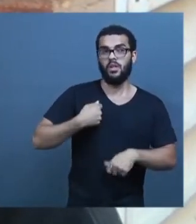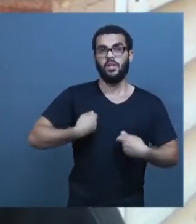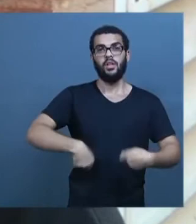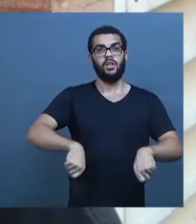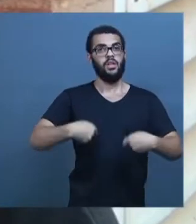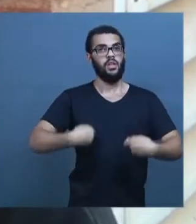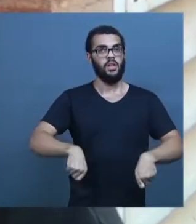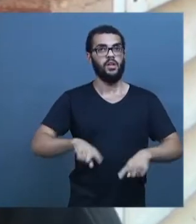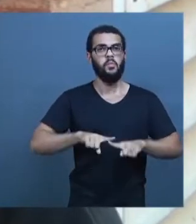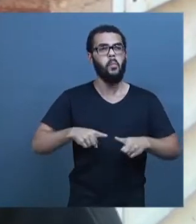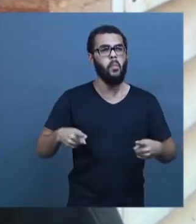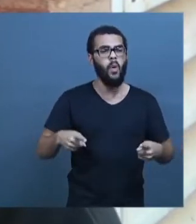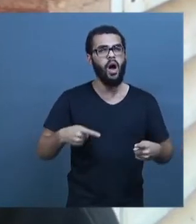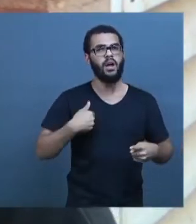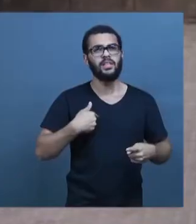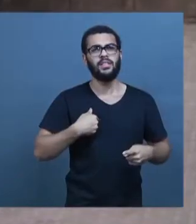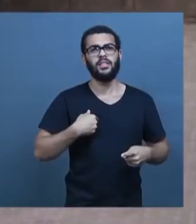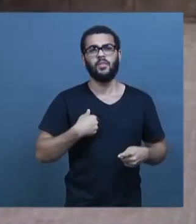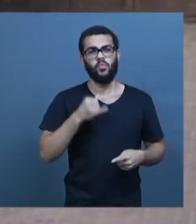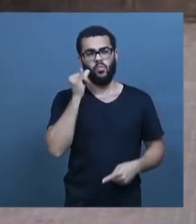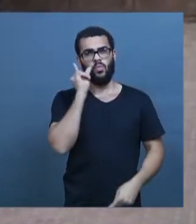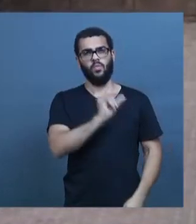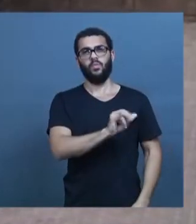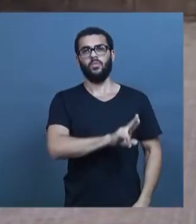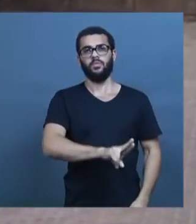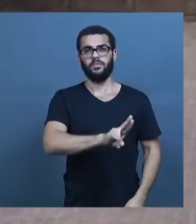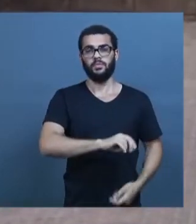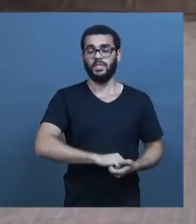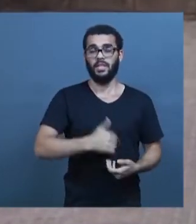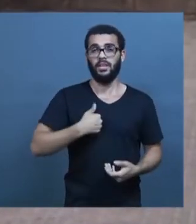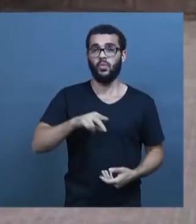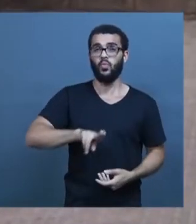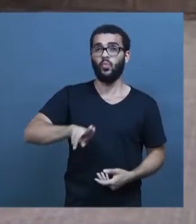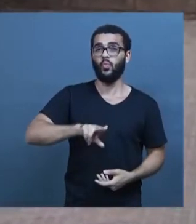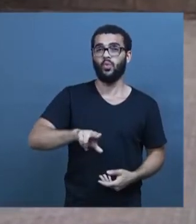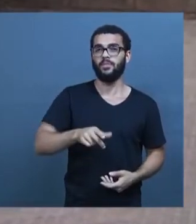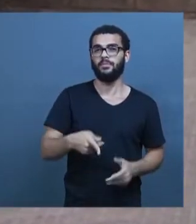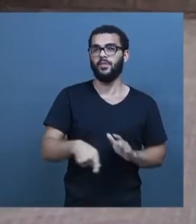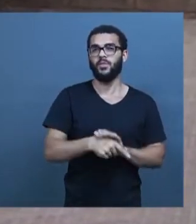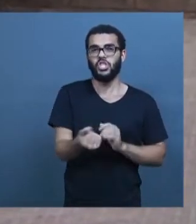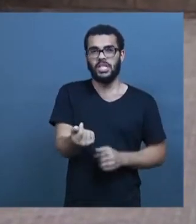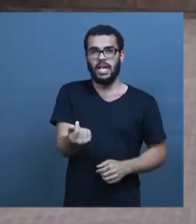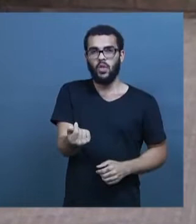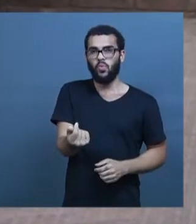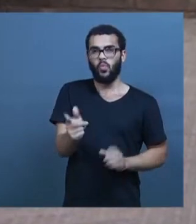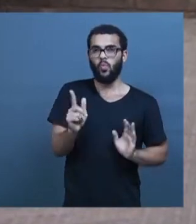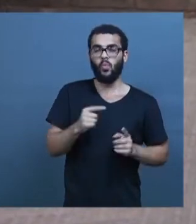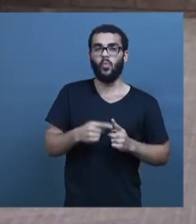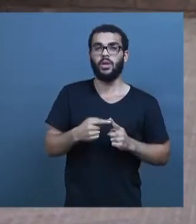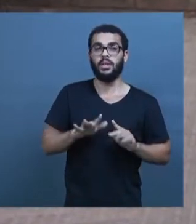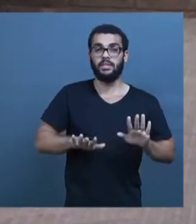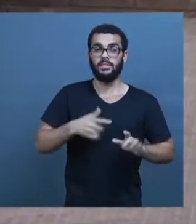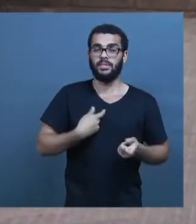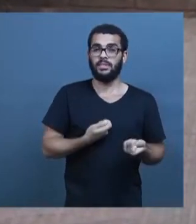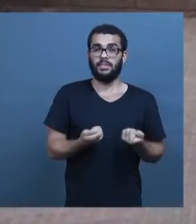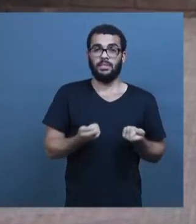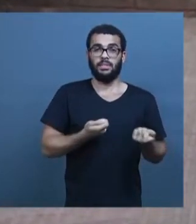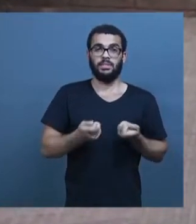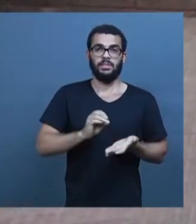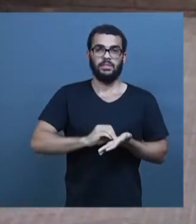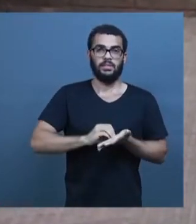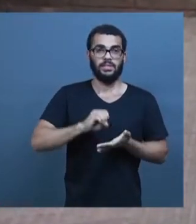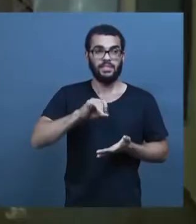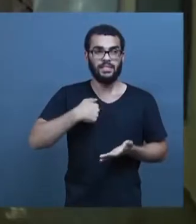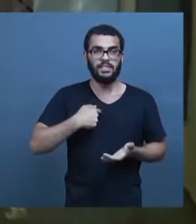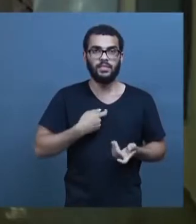preciso, mas geralmente eu não uso. Utilizo mais o dinheiro pela mesma falta de controle. Eu acho que se eu usar o cartão de crédito não ia ter